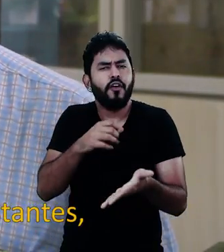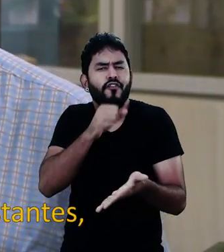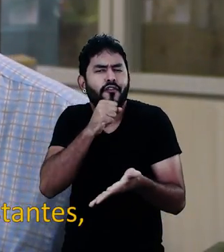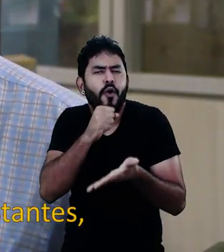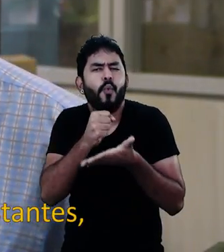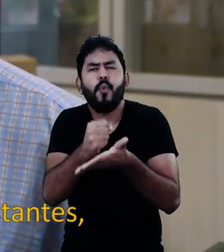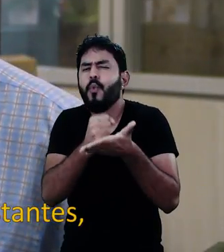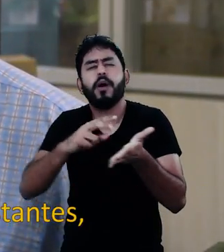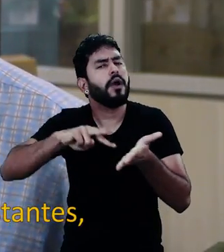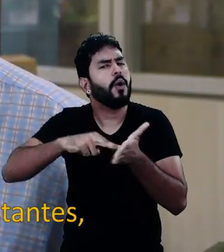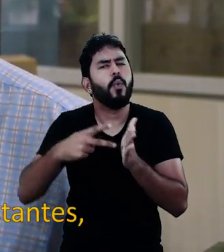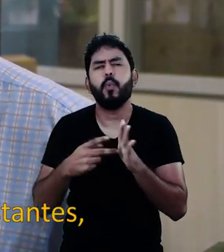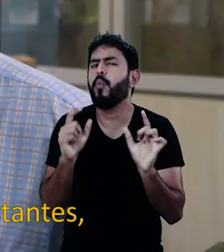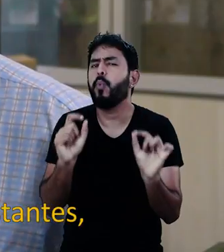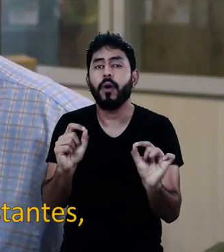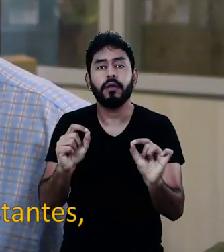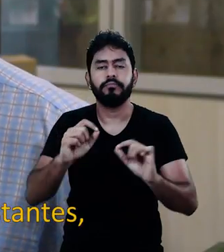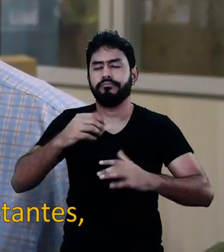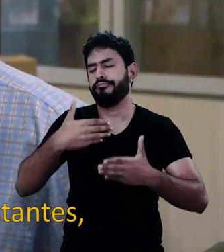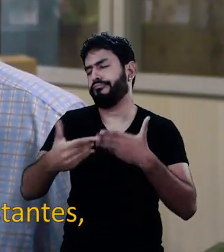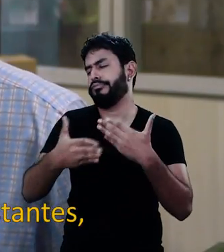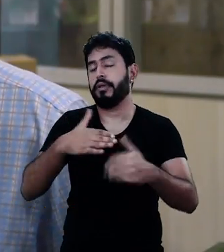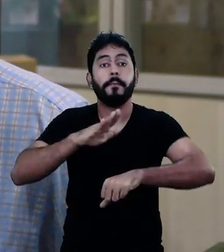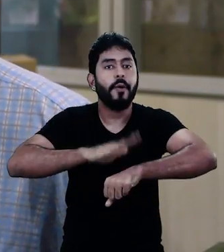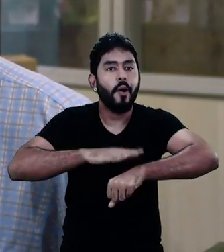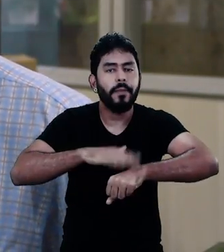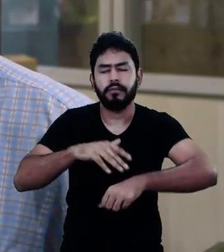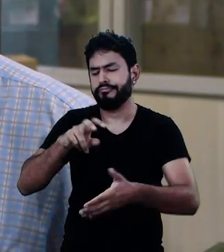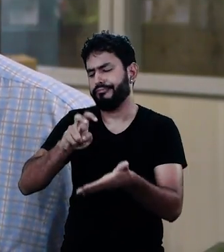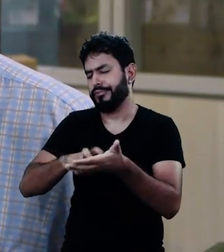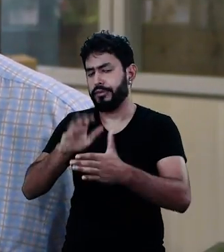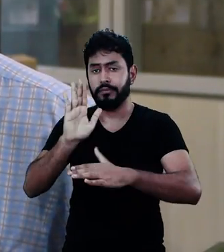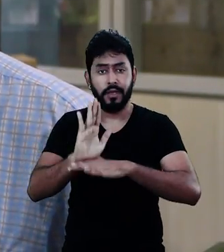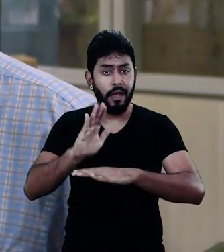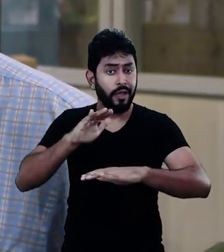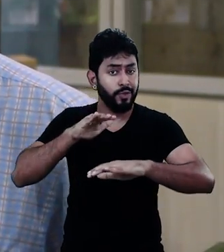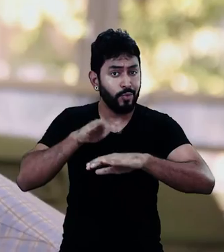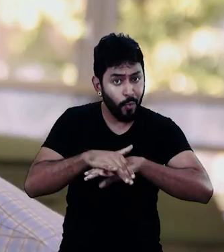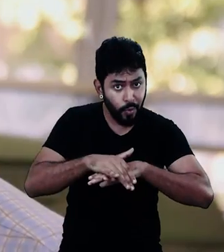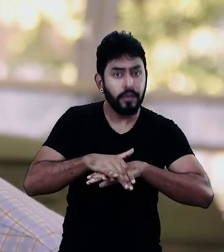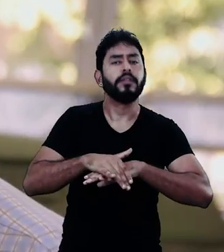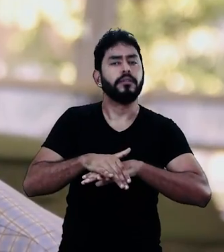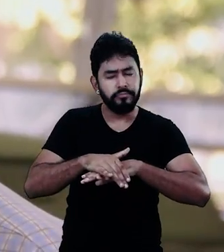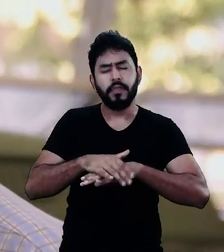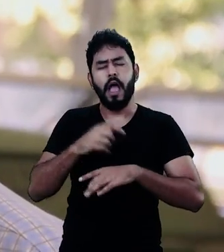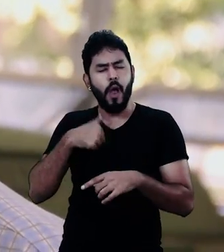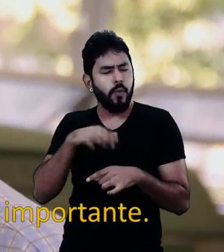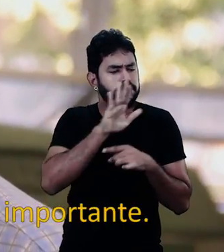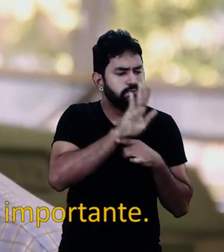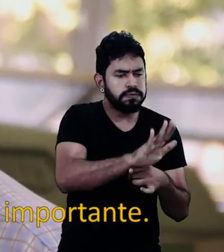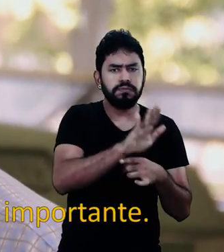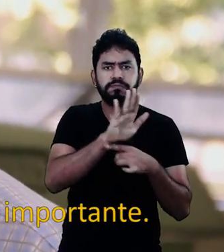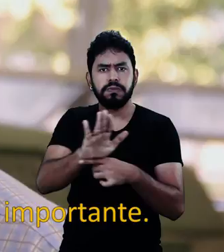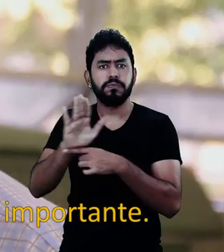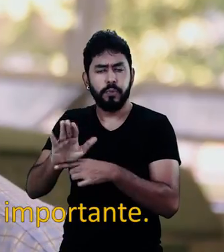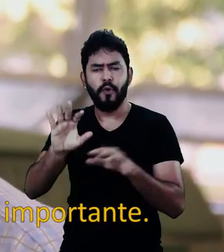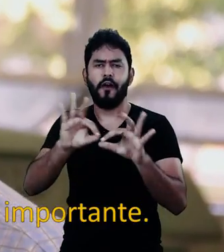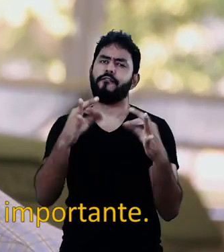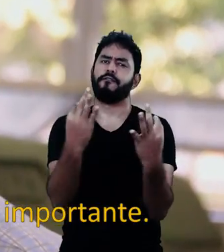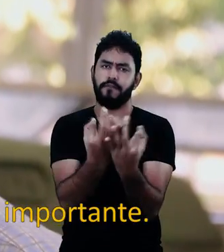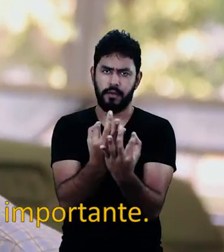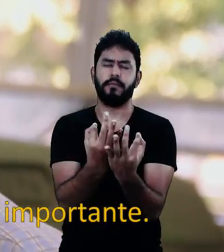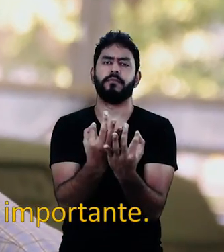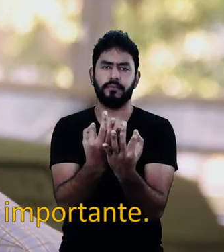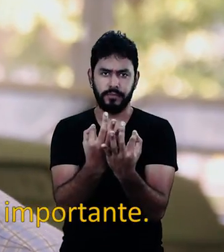quebra-galho. Vovô quebra-galho é para todos os instantes. De manhã, de tarde e de noite, e